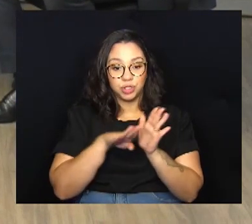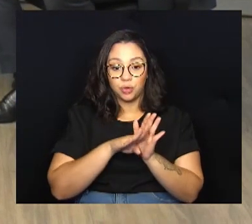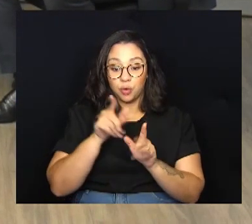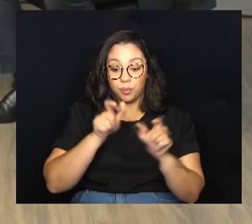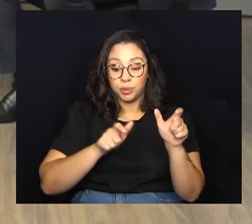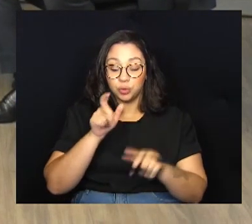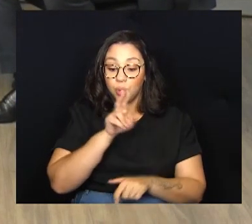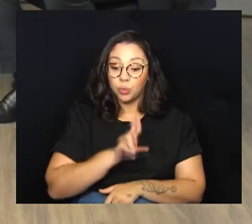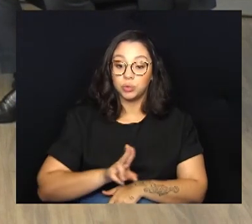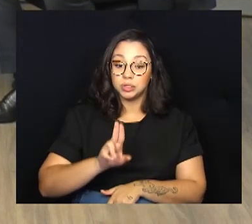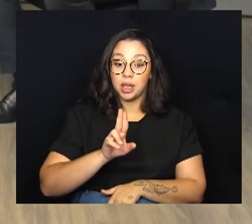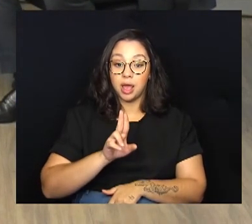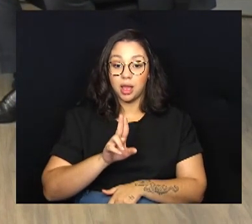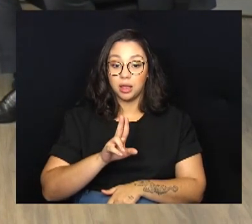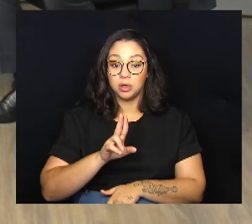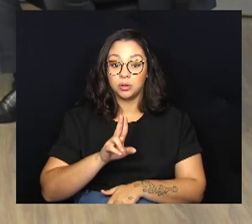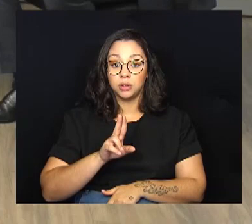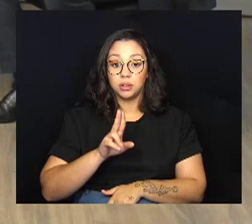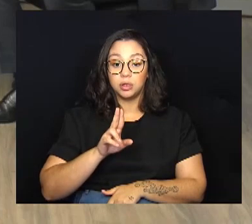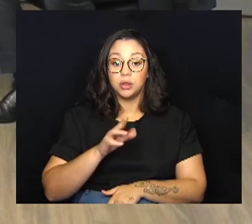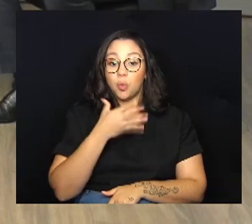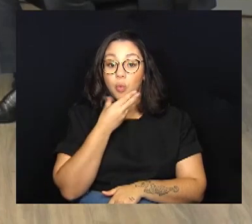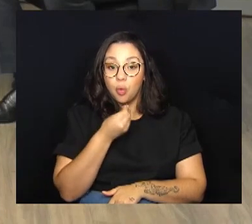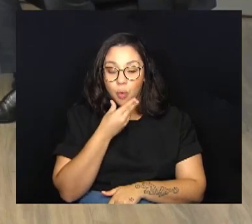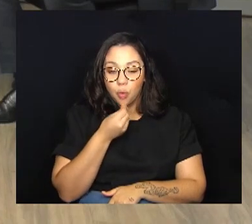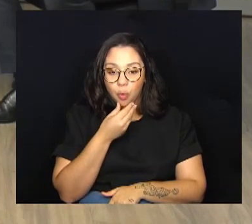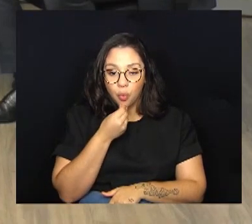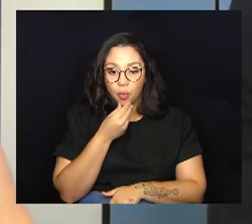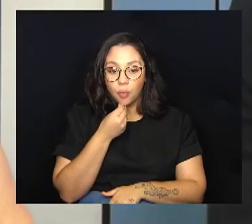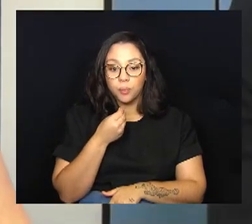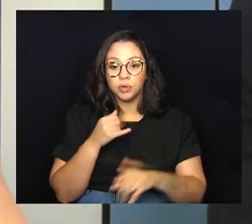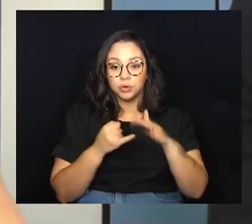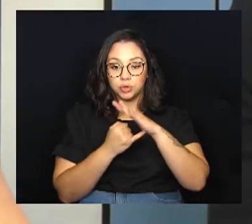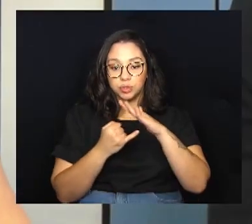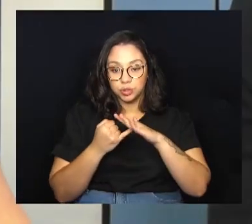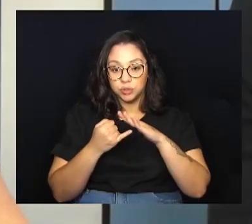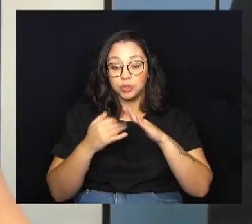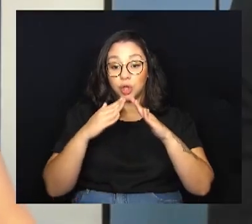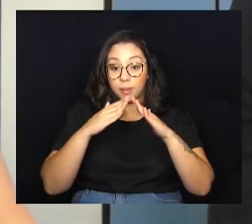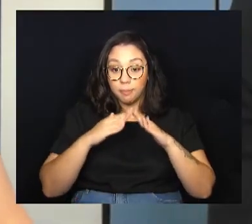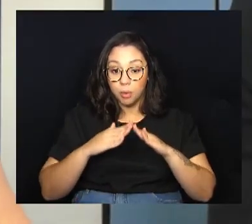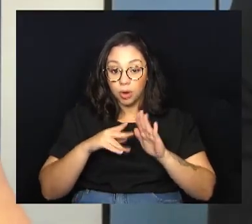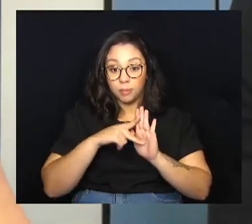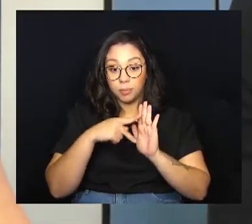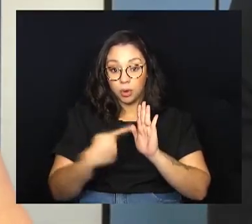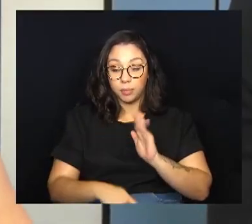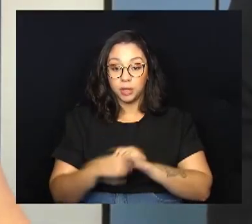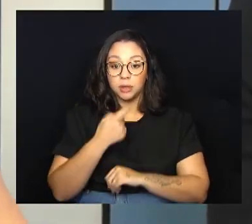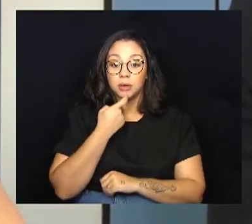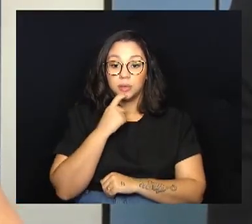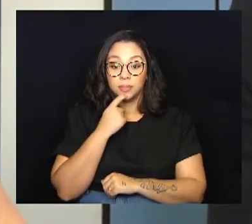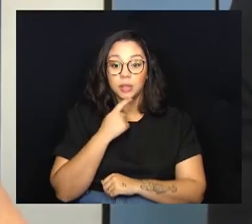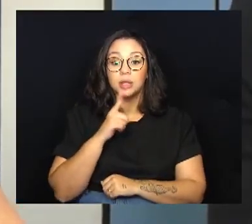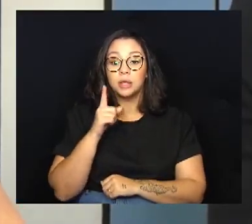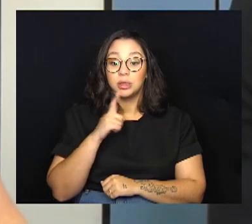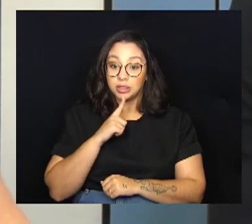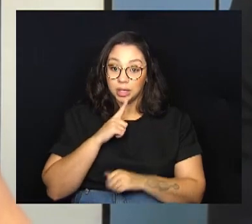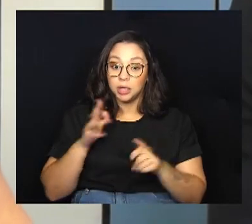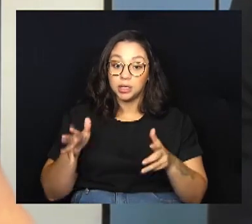que ela proporciona. Então, aquele prazer, sensação de bem-estar, por exemplo, que uma maconha proporciona, que uma